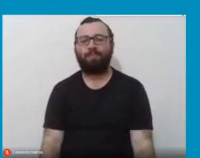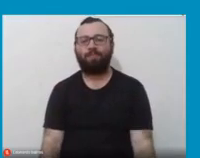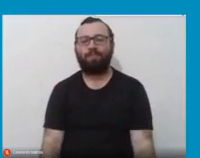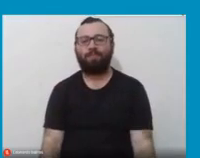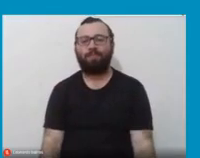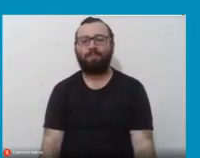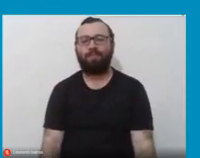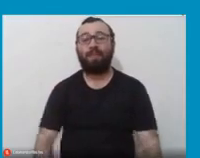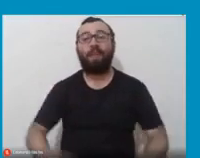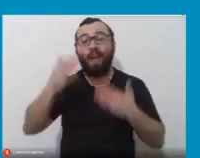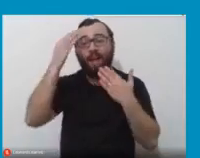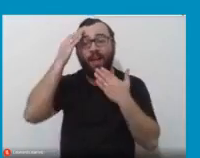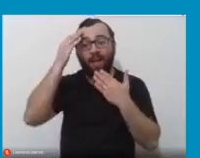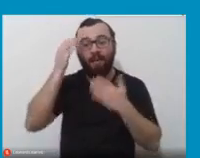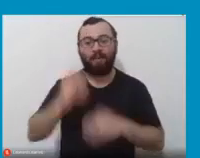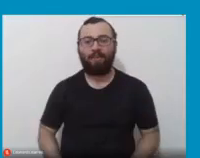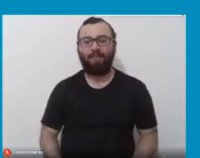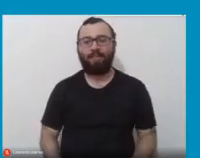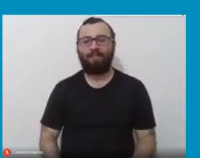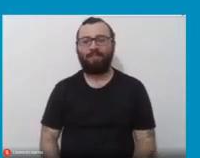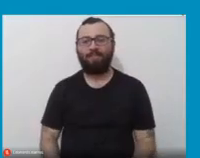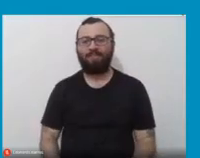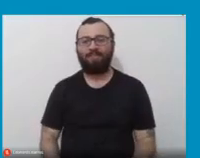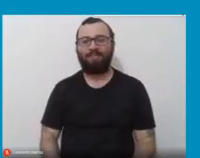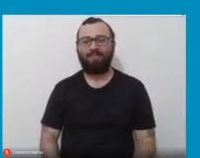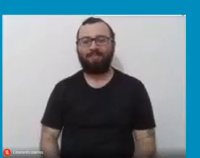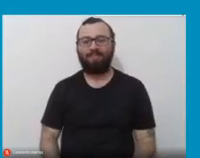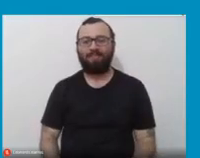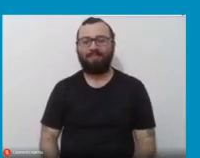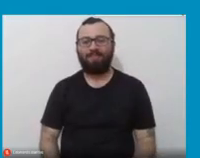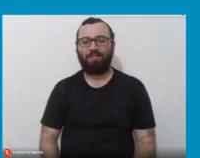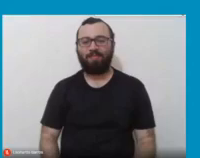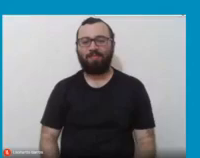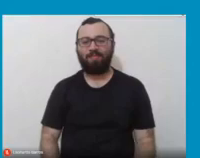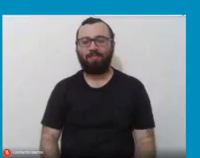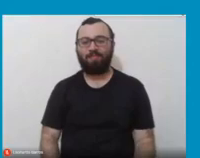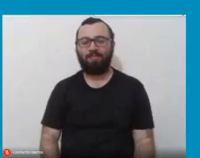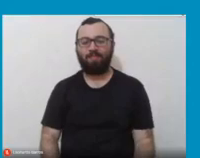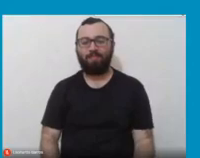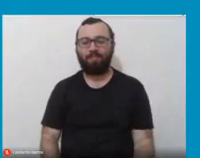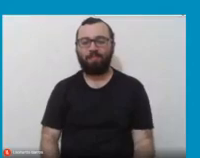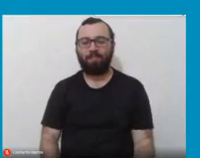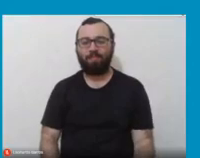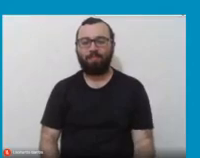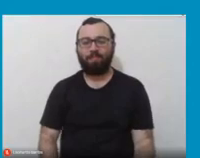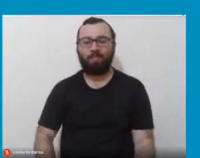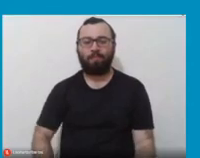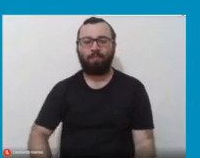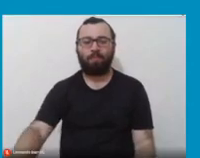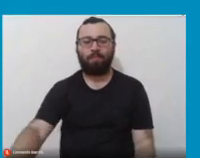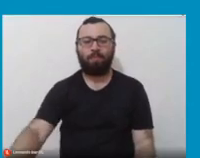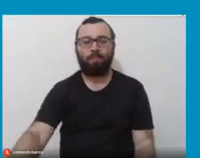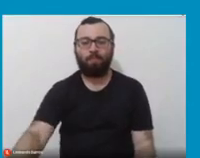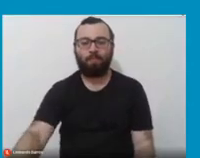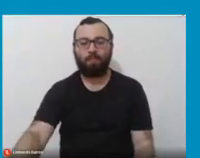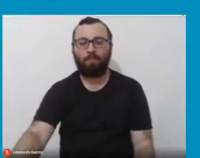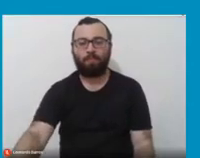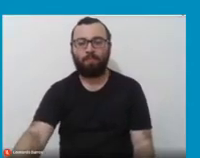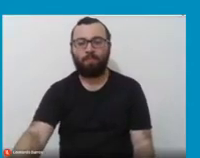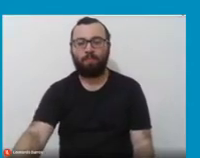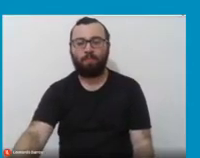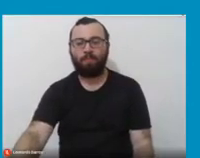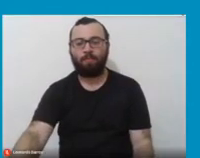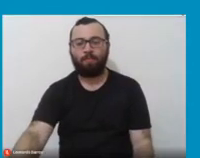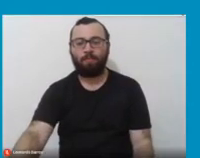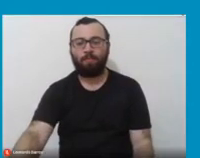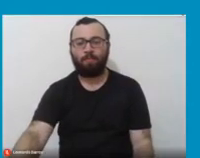Obrigado, Carlos. Eu acho que não só o livro que está sendo hoje lançado para uma edição digital gratuita,